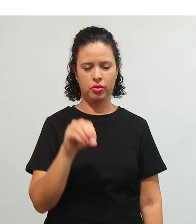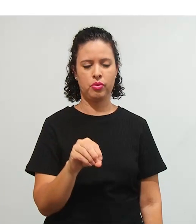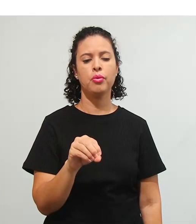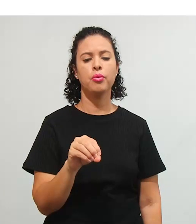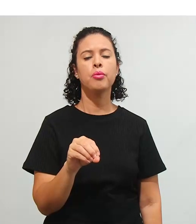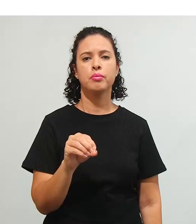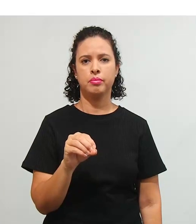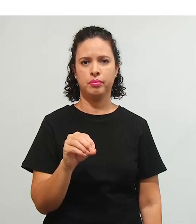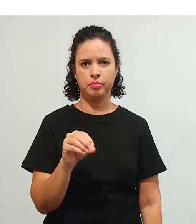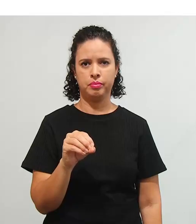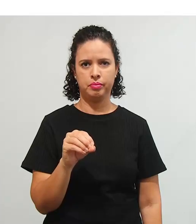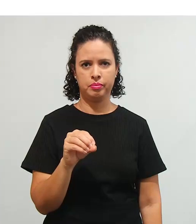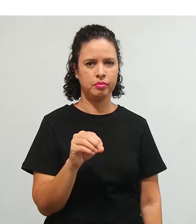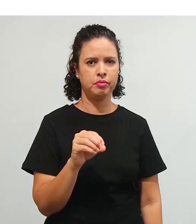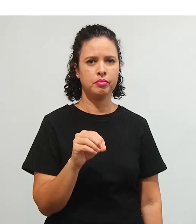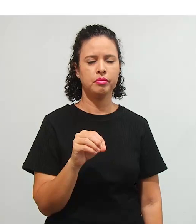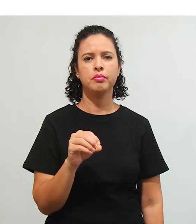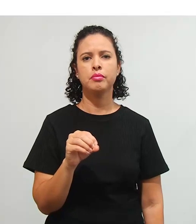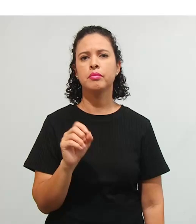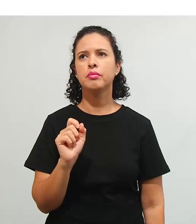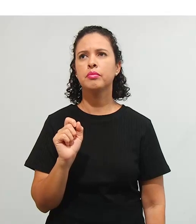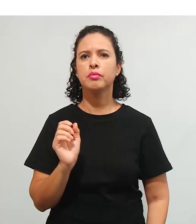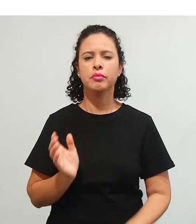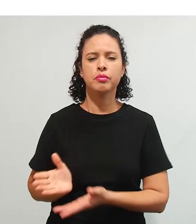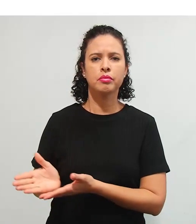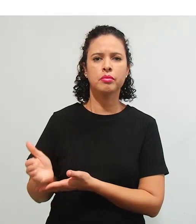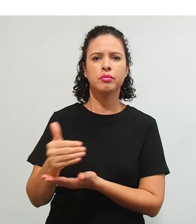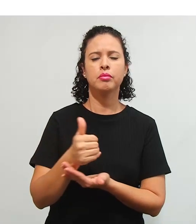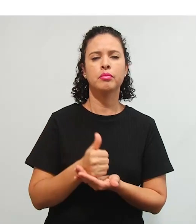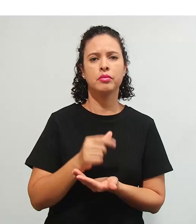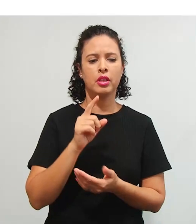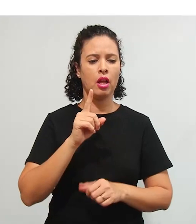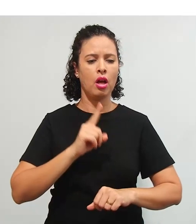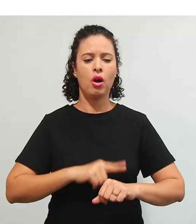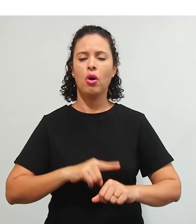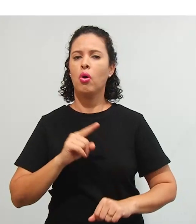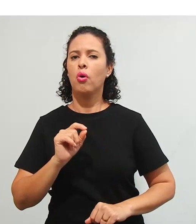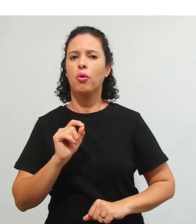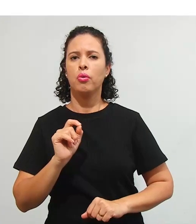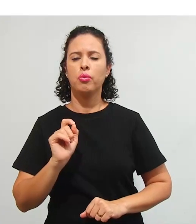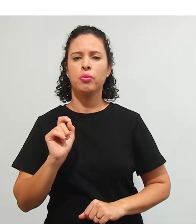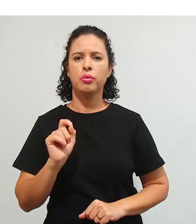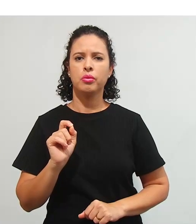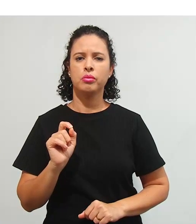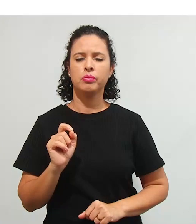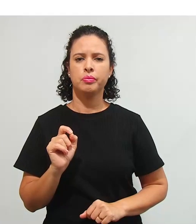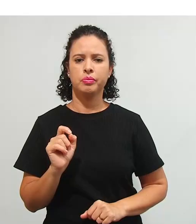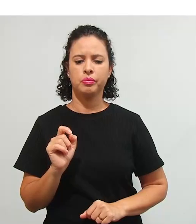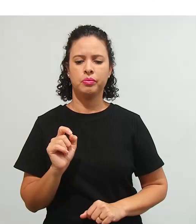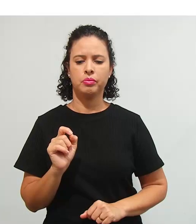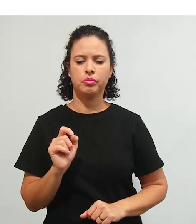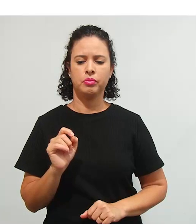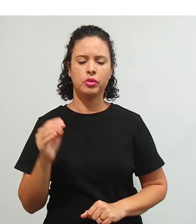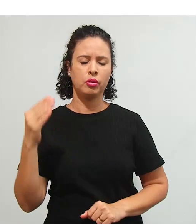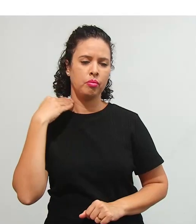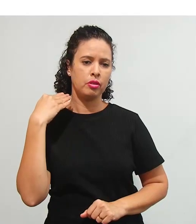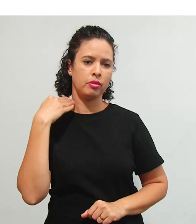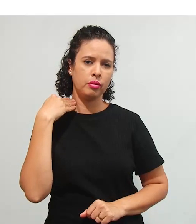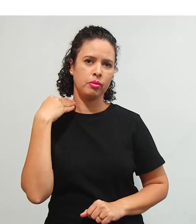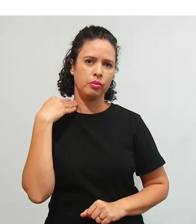O recolhimento. O recolhimento é o momento que o